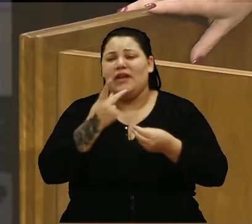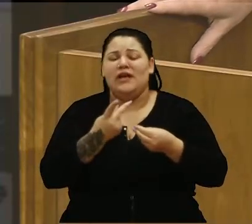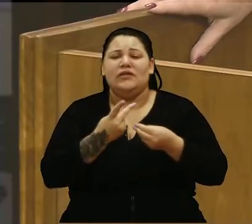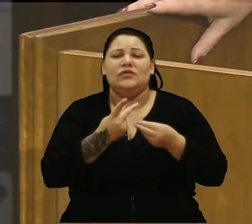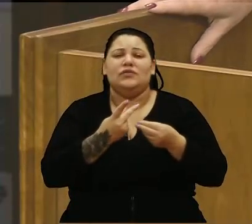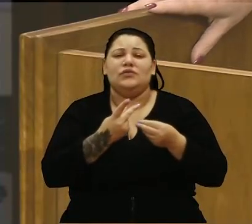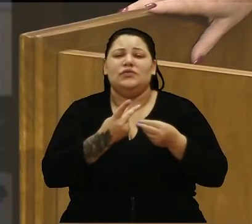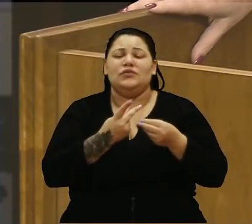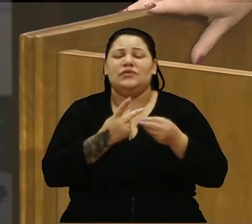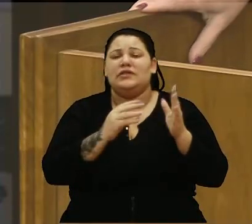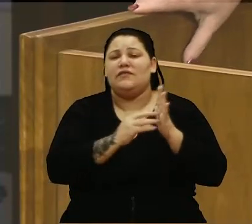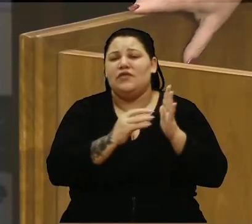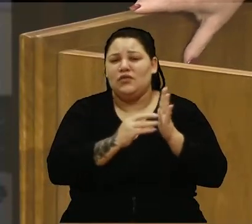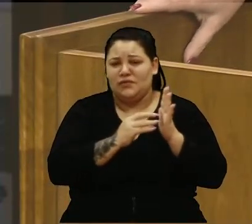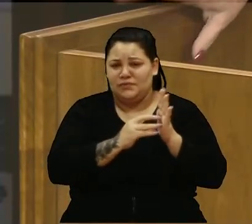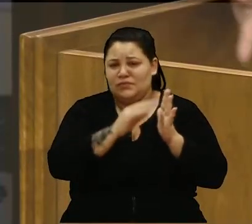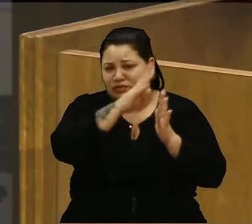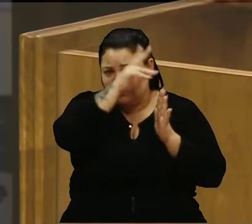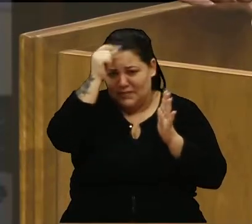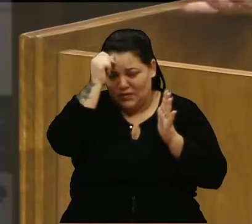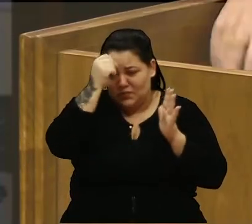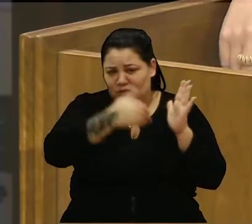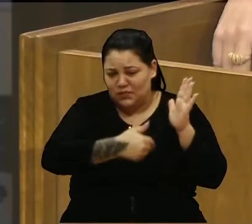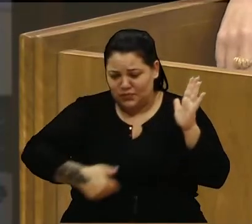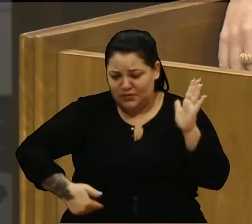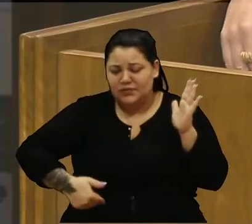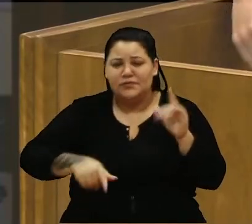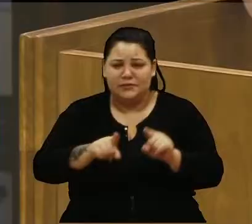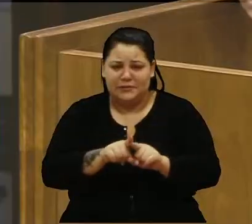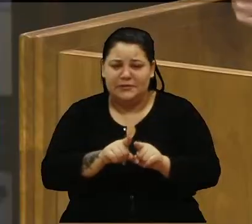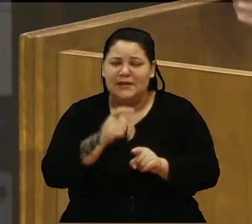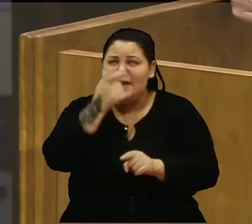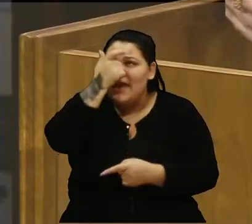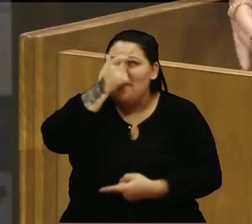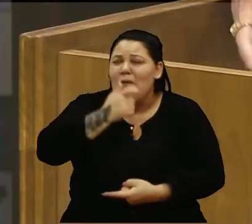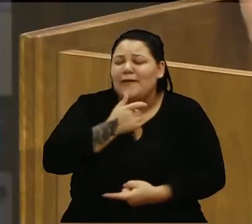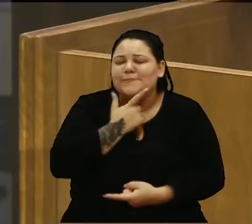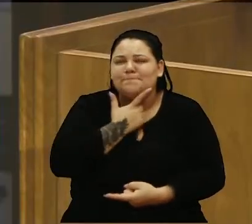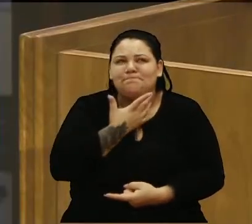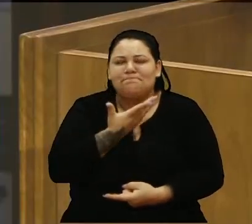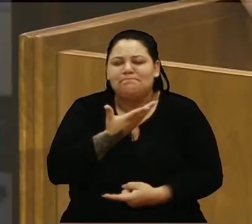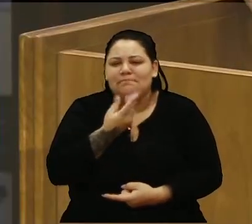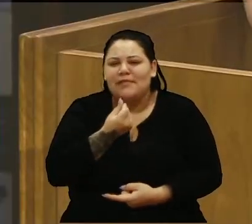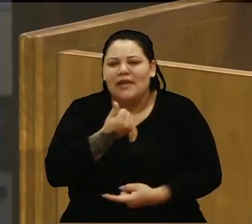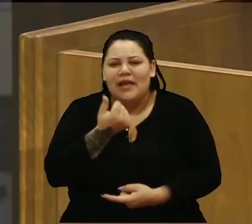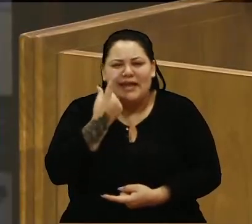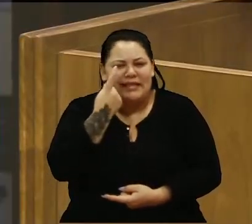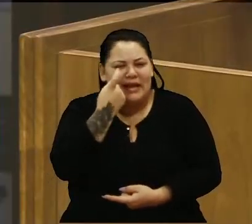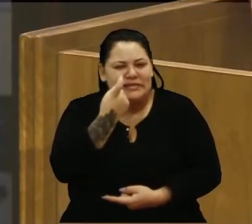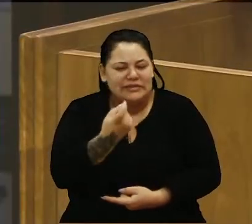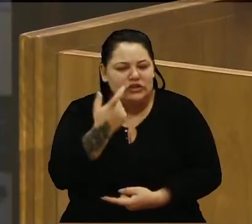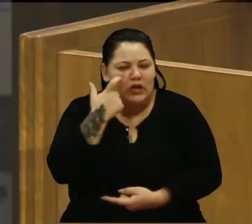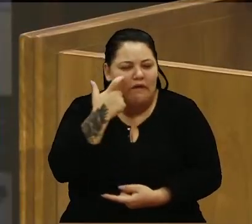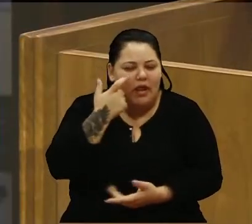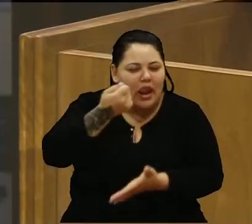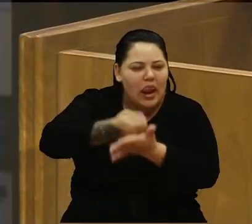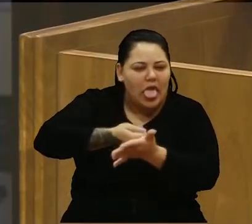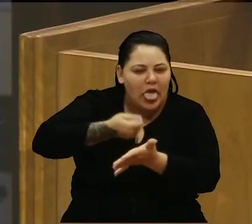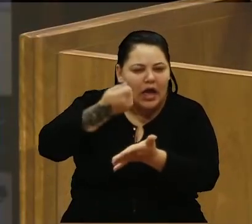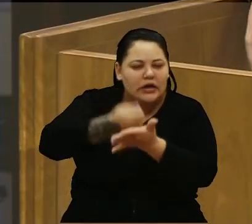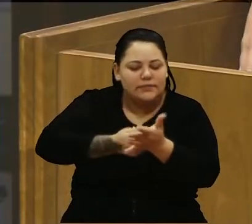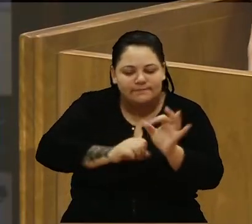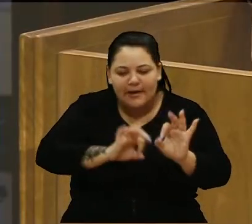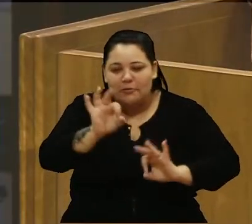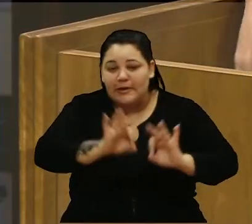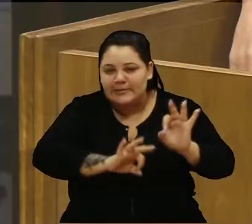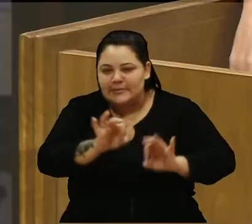públicos municipais e eu acho que é interessante a gente ver a luta, a organização das